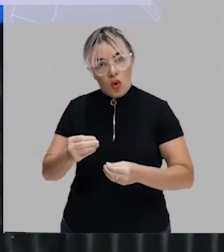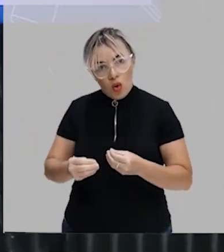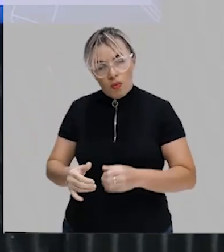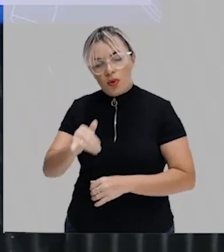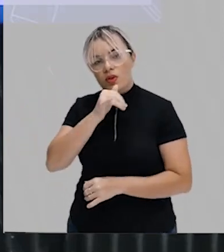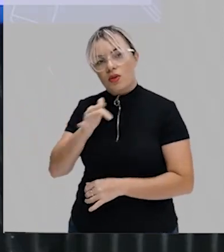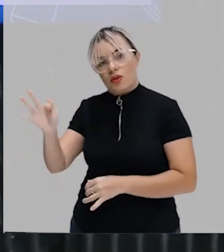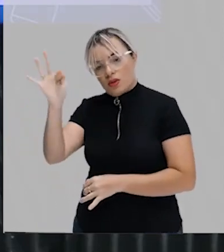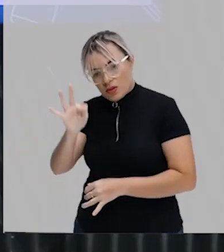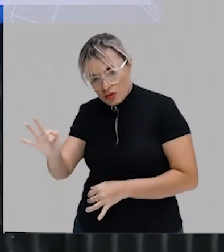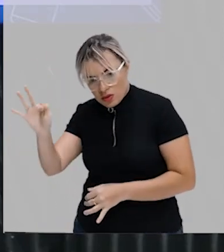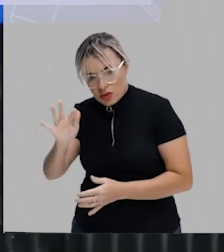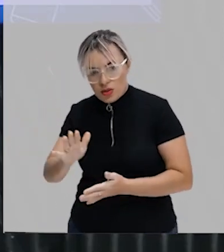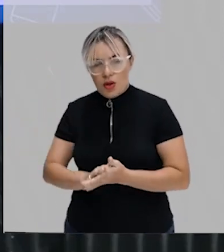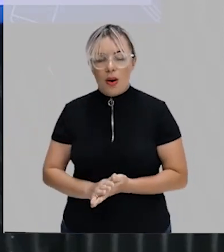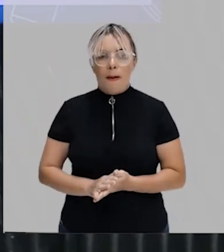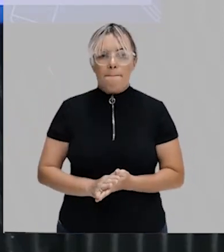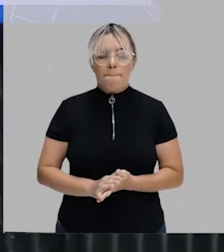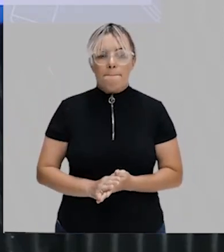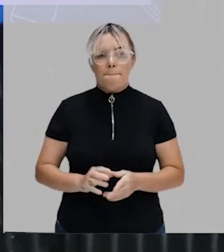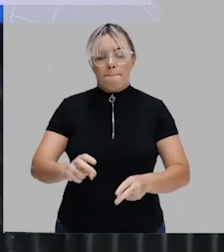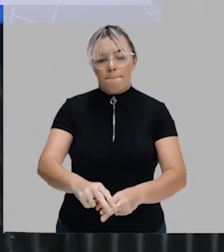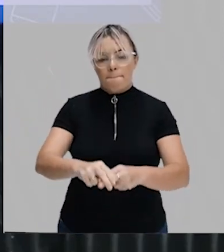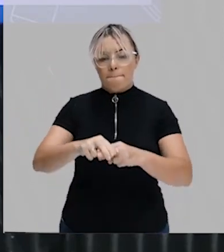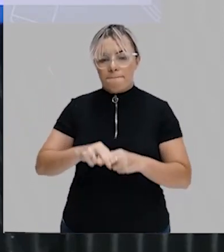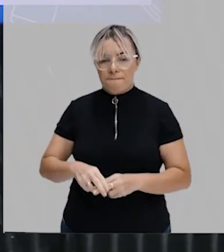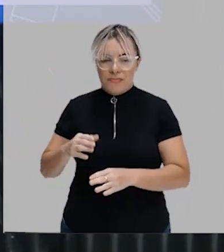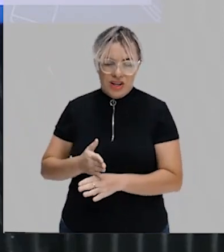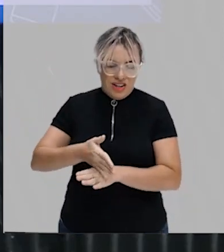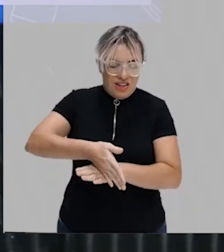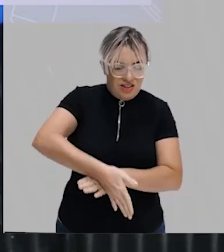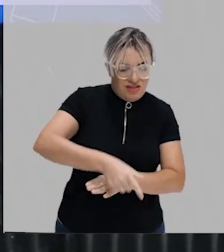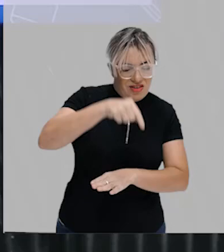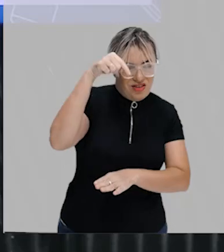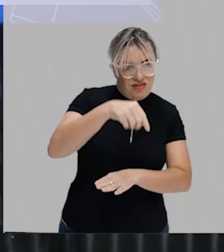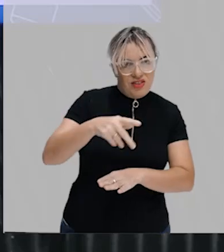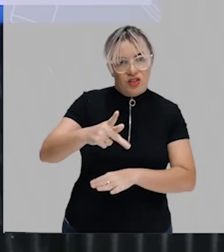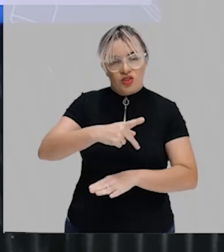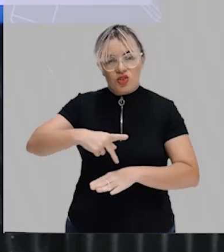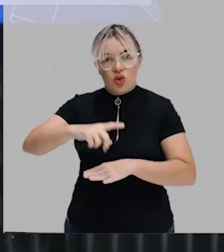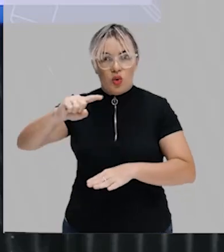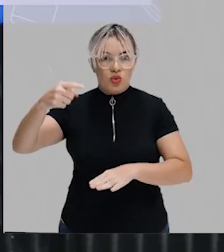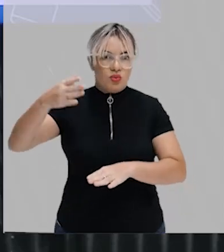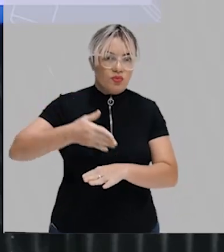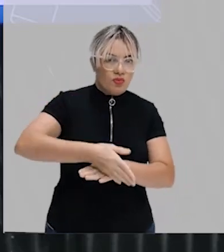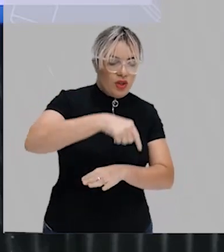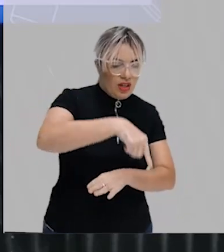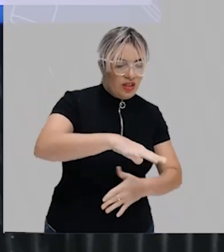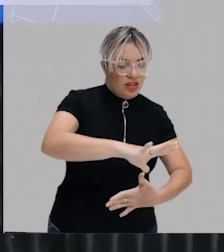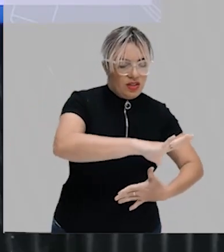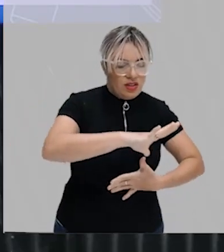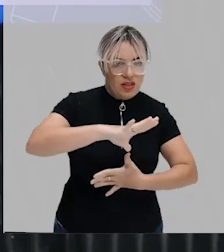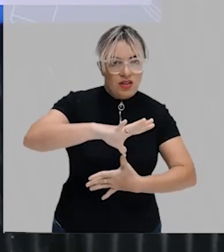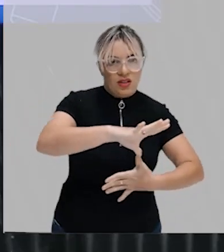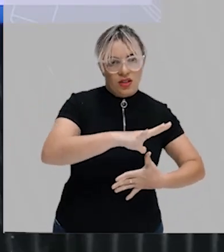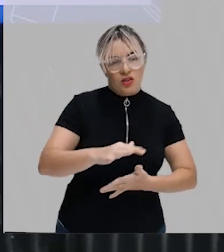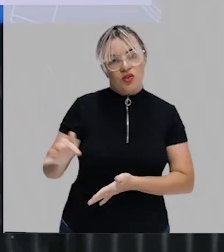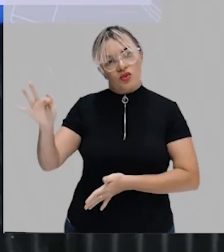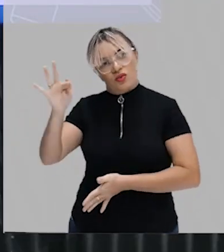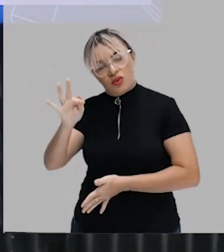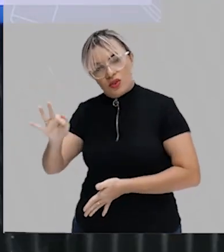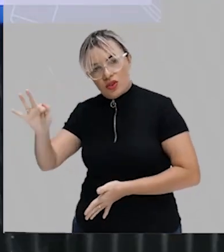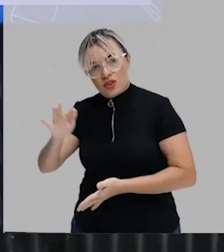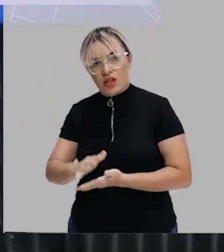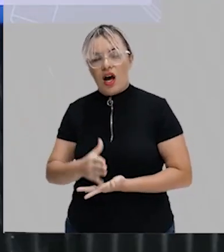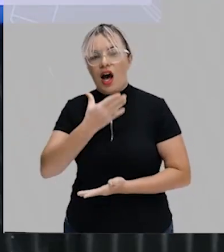das ameaças desse pedaço de bolo ser fatiado por estrangeiros como os franceses, a